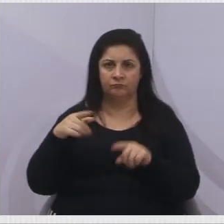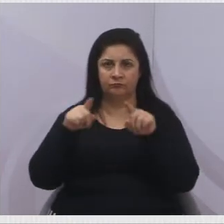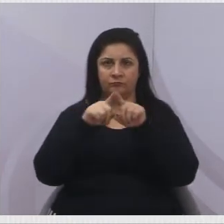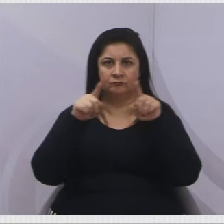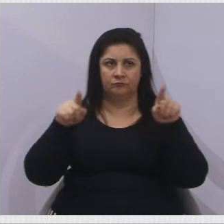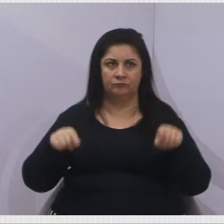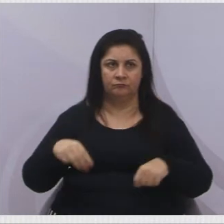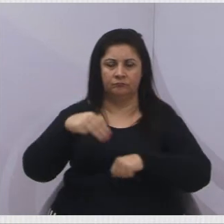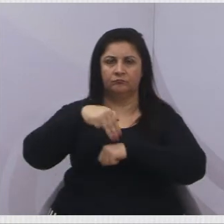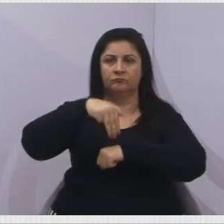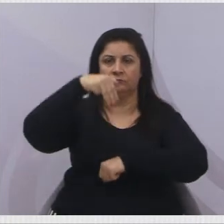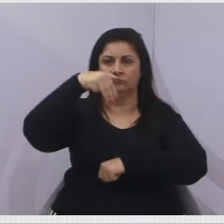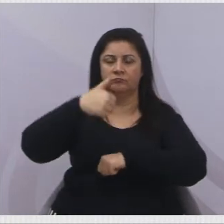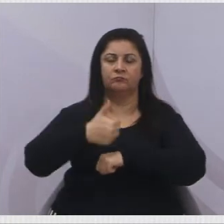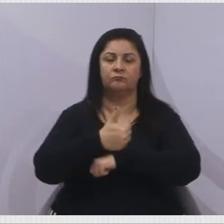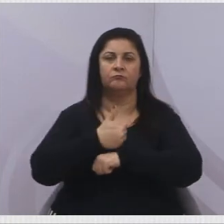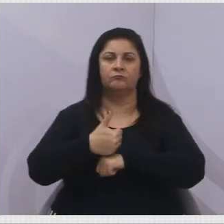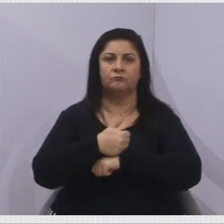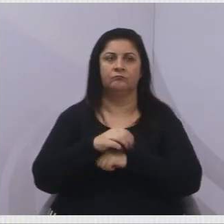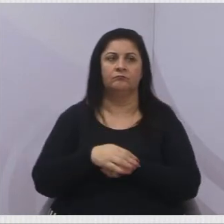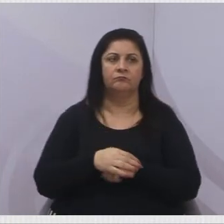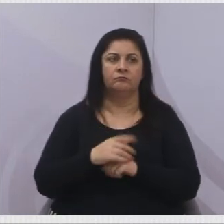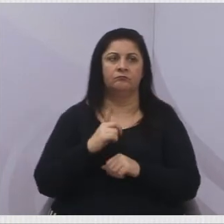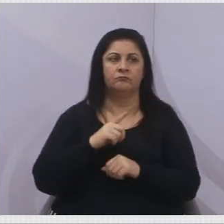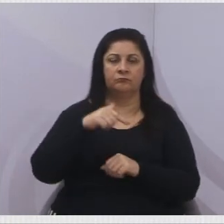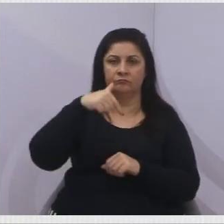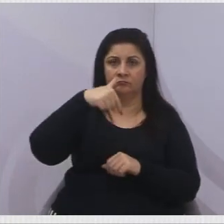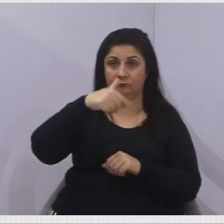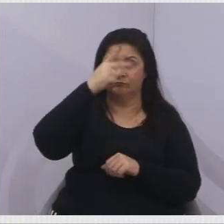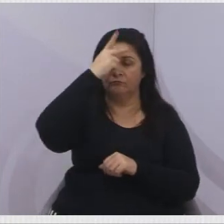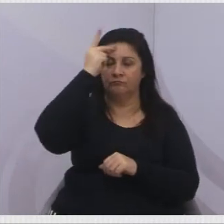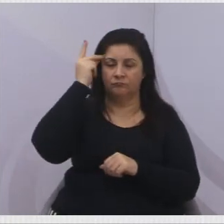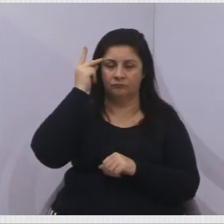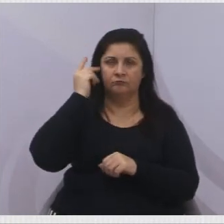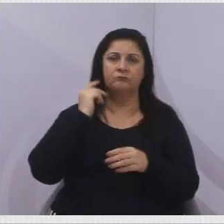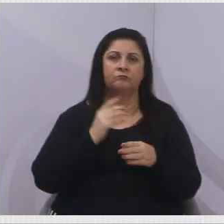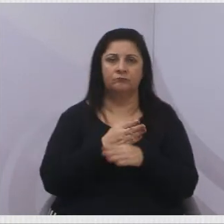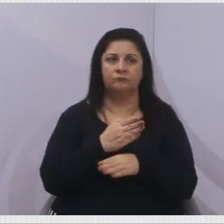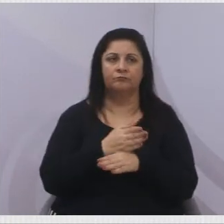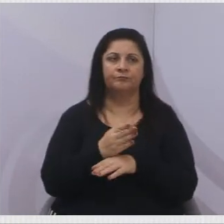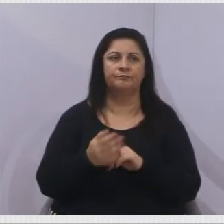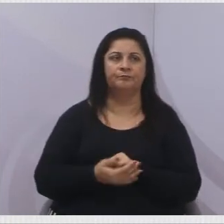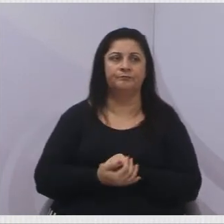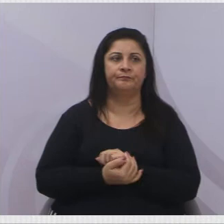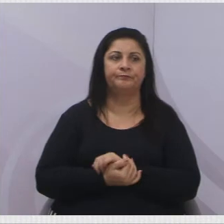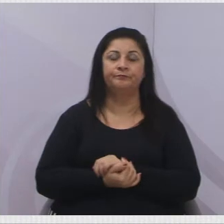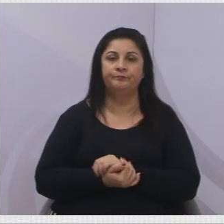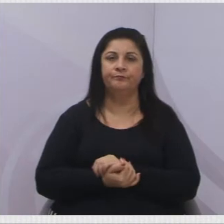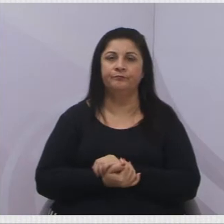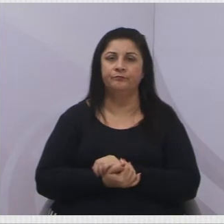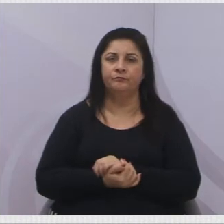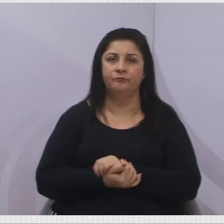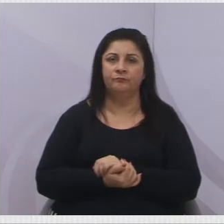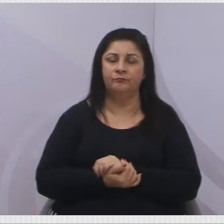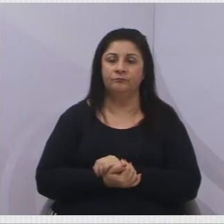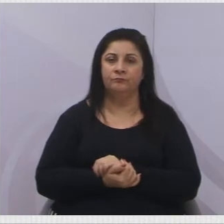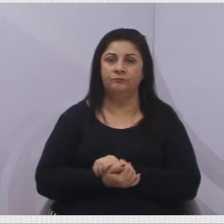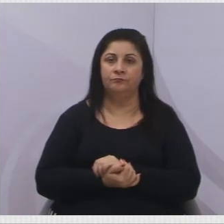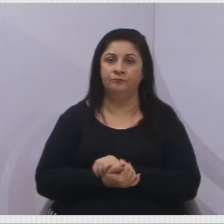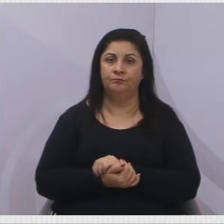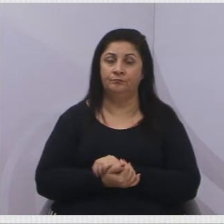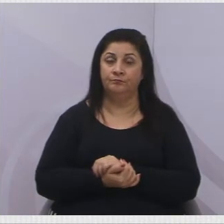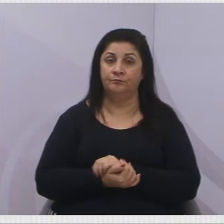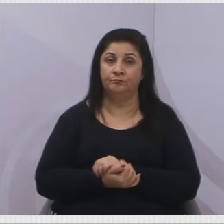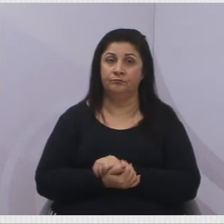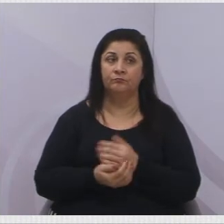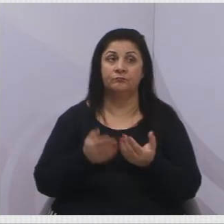mestrado profissional. Nós tivemos 7 trabalhadores da saúde participando. Para finalizar,